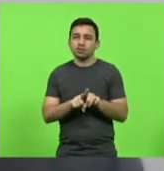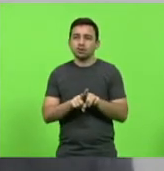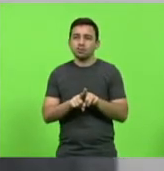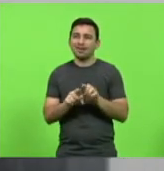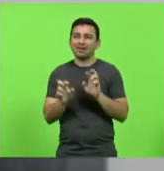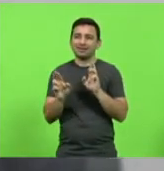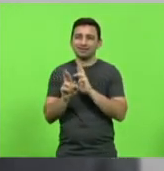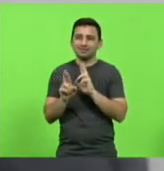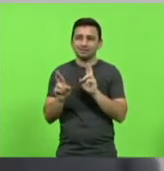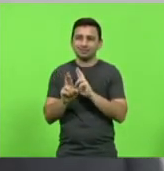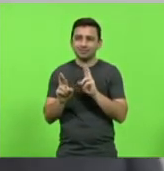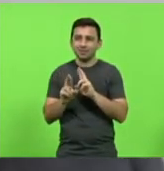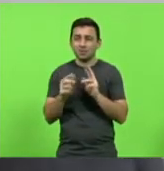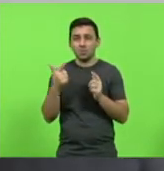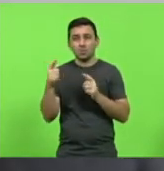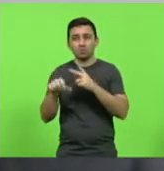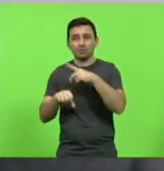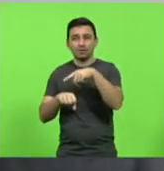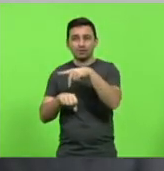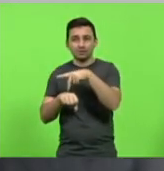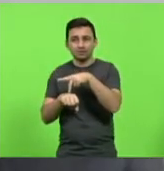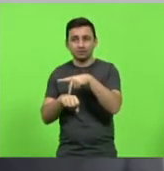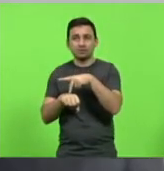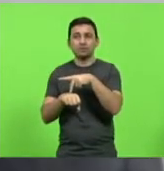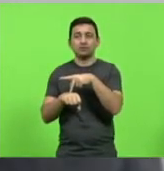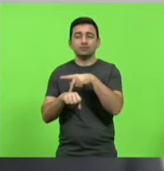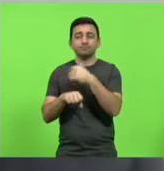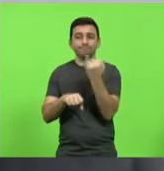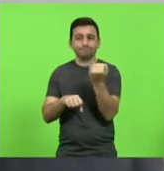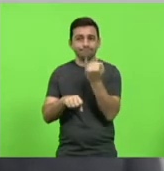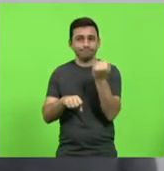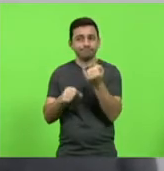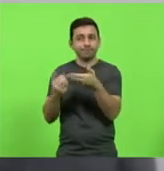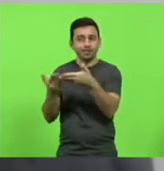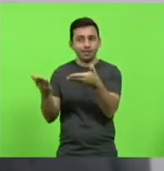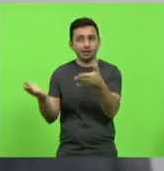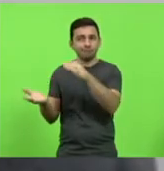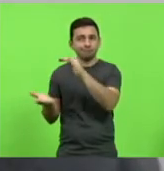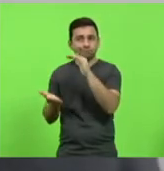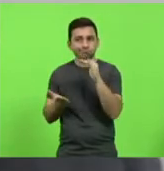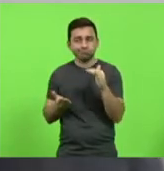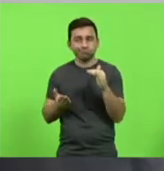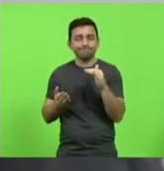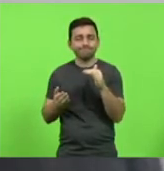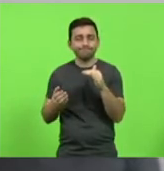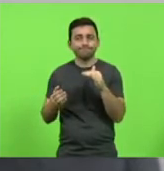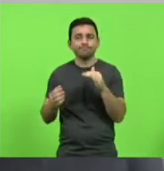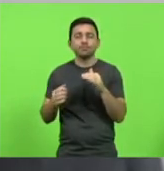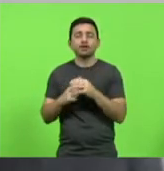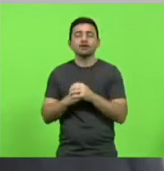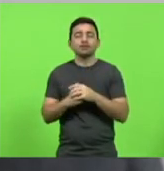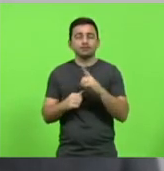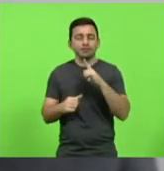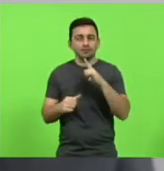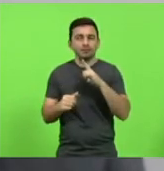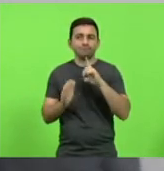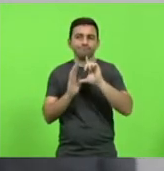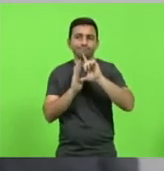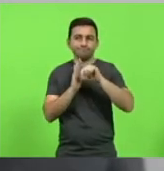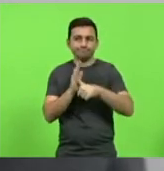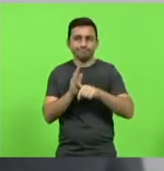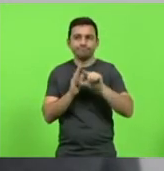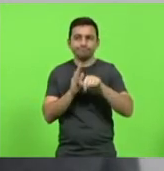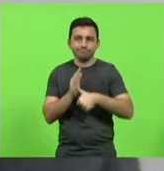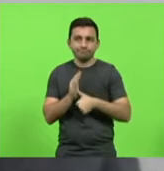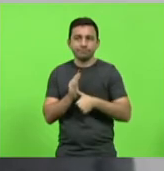relações diplomáticas com países fundamentais no fornecimento de insumos, o que tem atrasado mais ainda a chegada